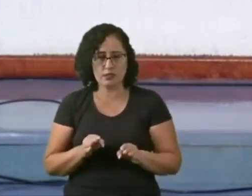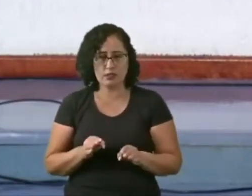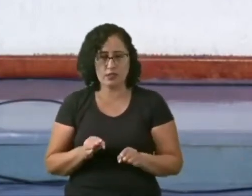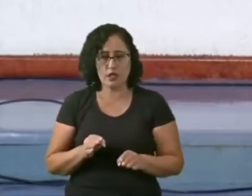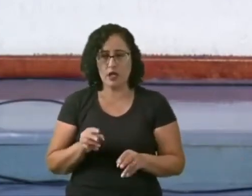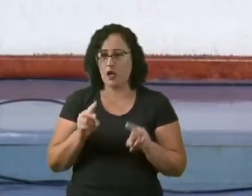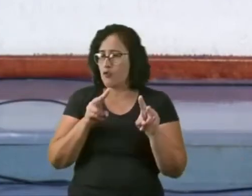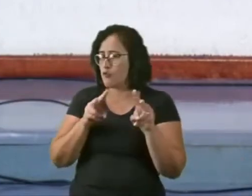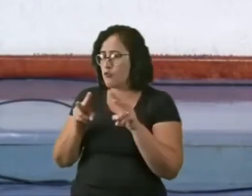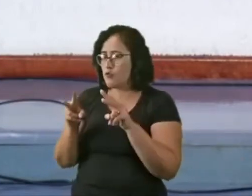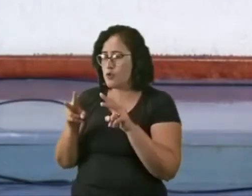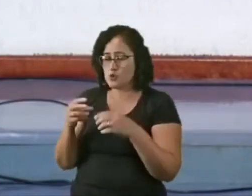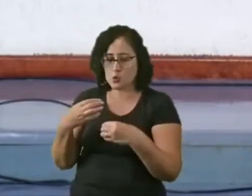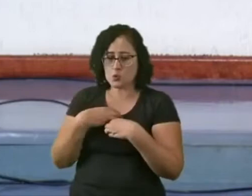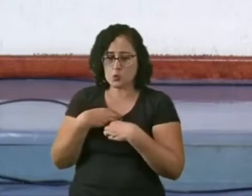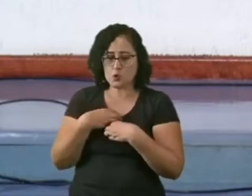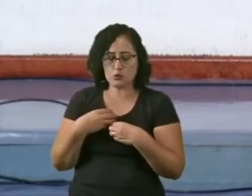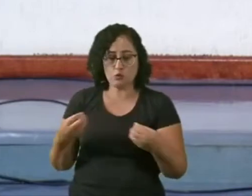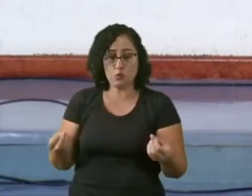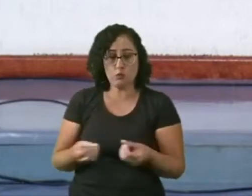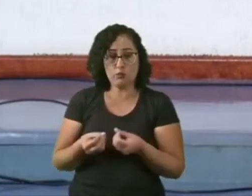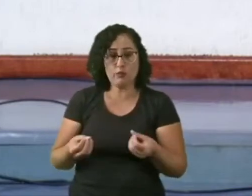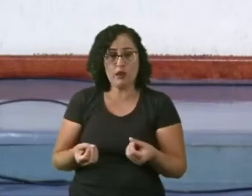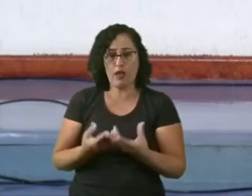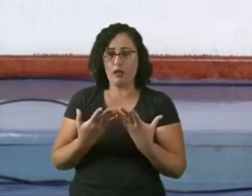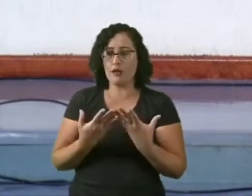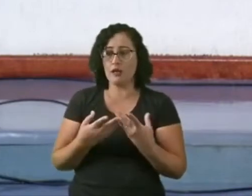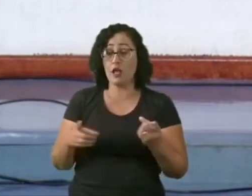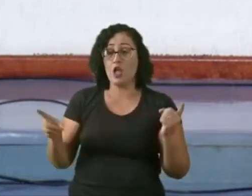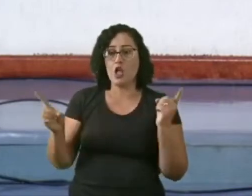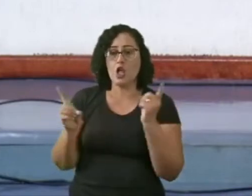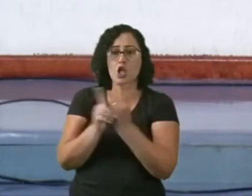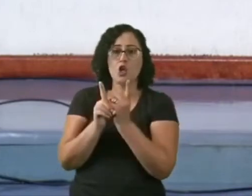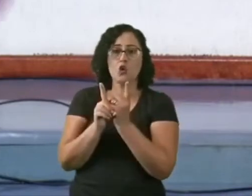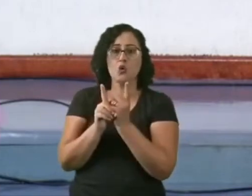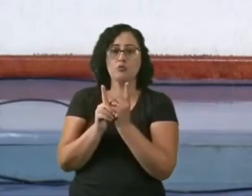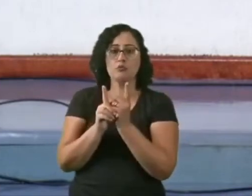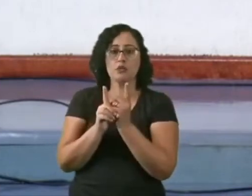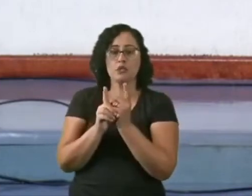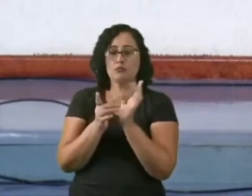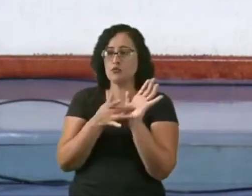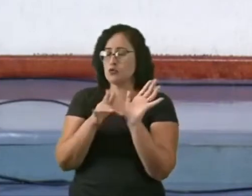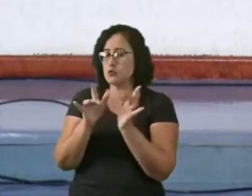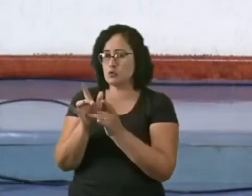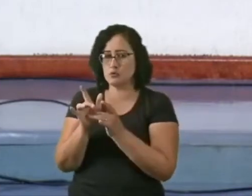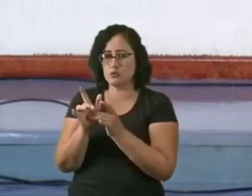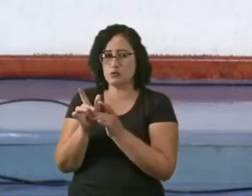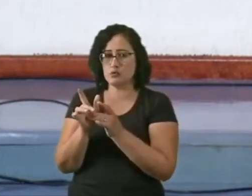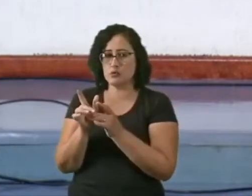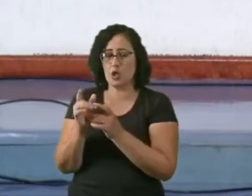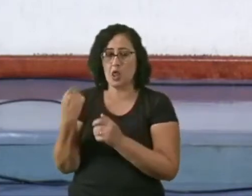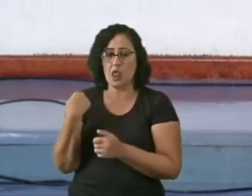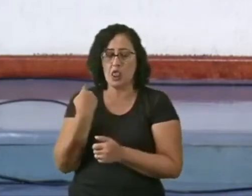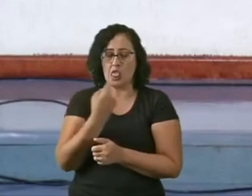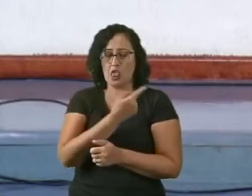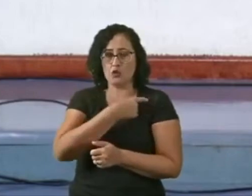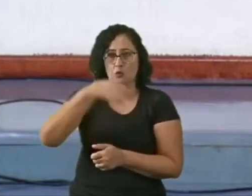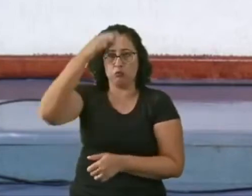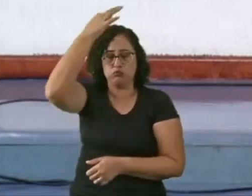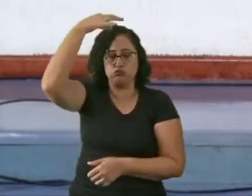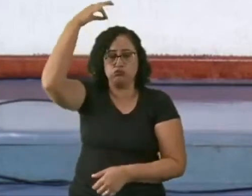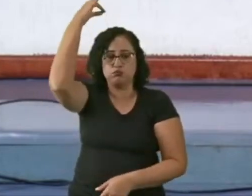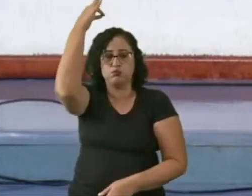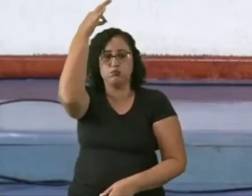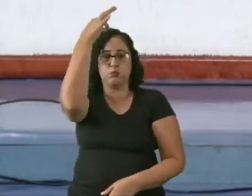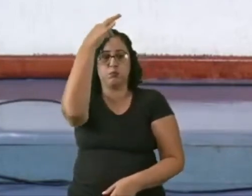Temos um encontro com Deus de forma sobrenatural. Fomos batizados, alguns no